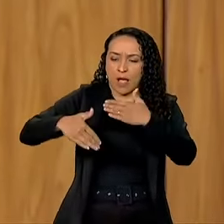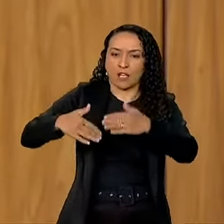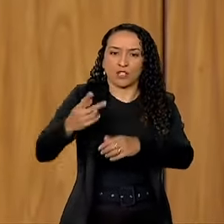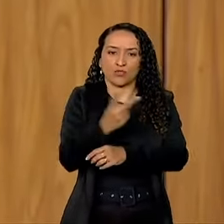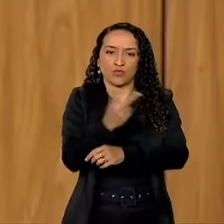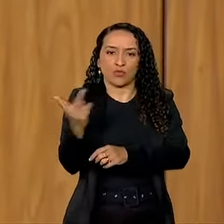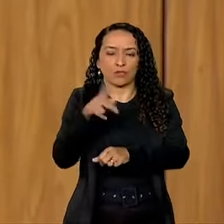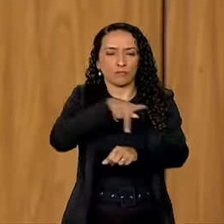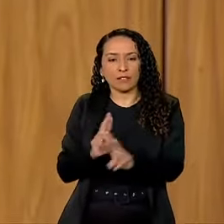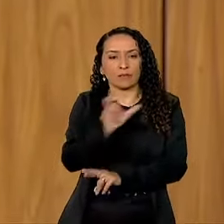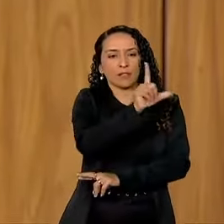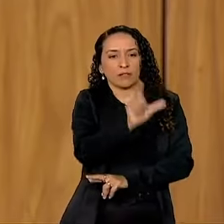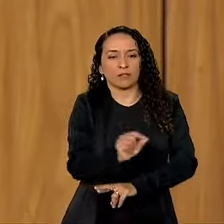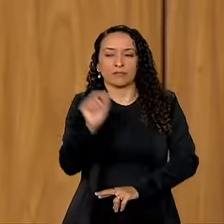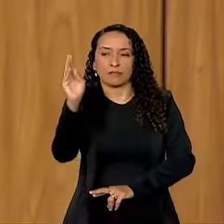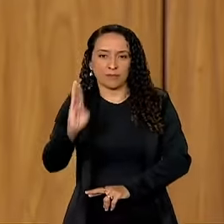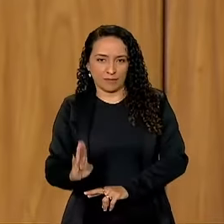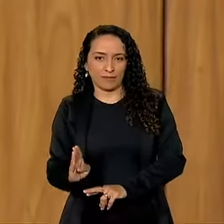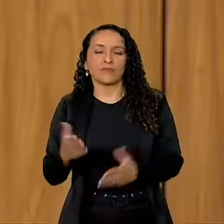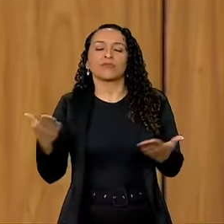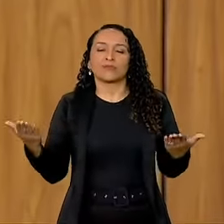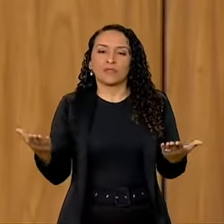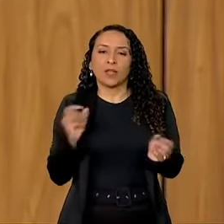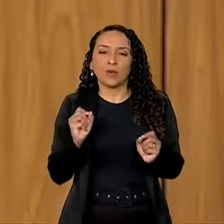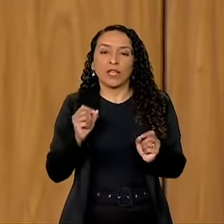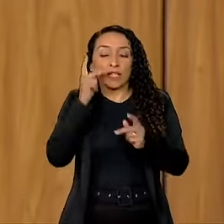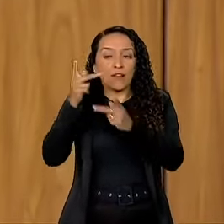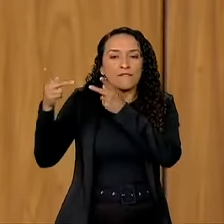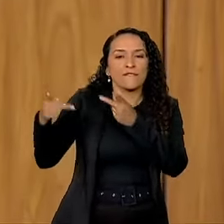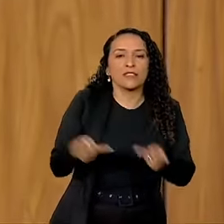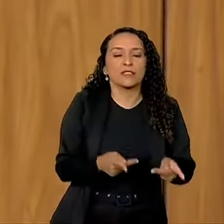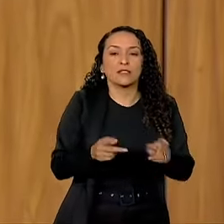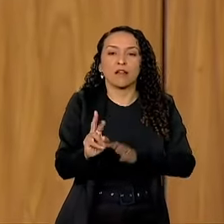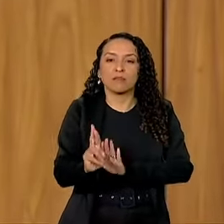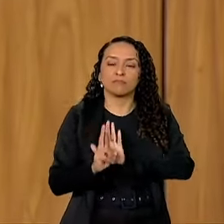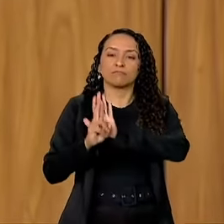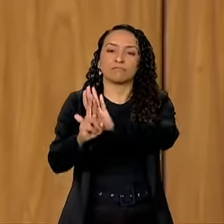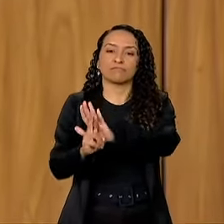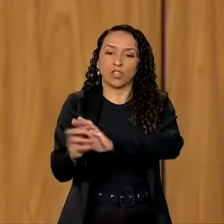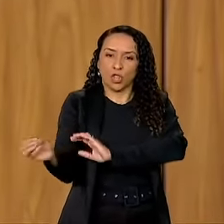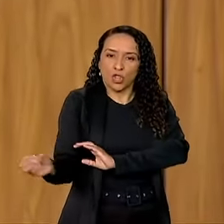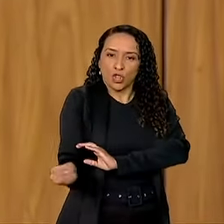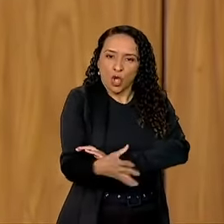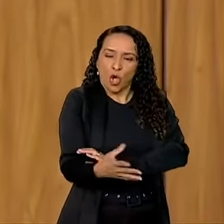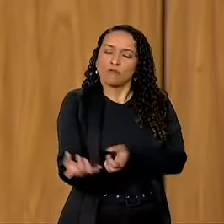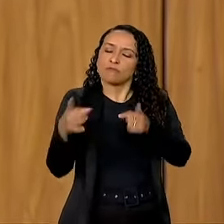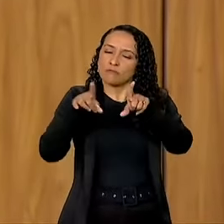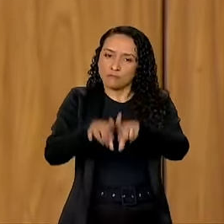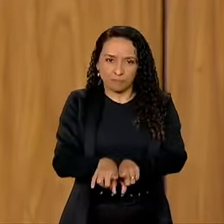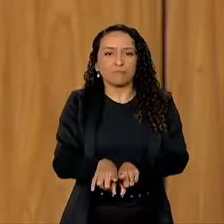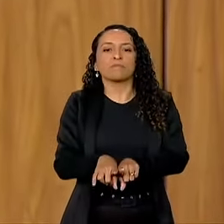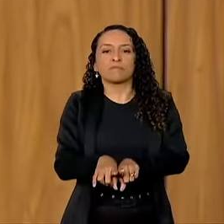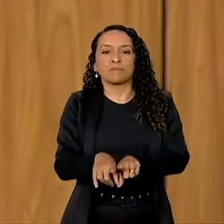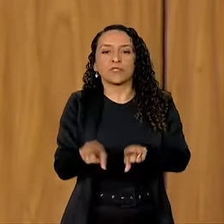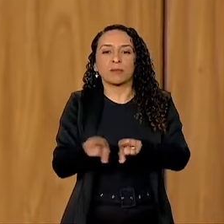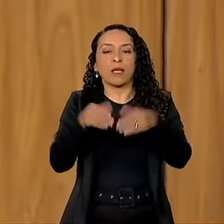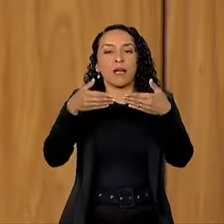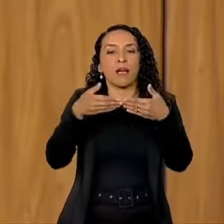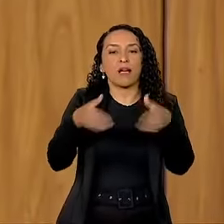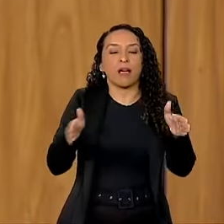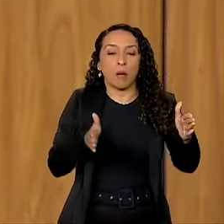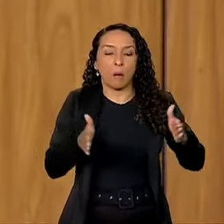duas regiões. Quero que esta visita represente a renovação dessa parceria,